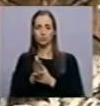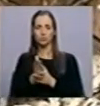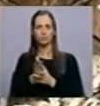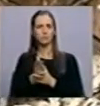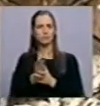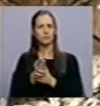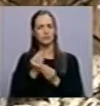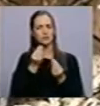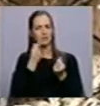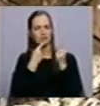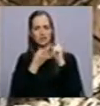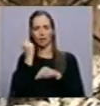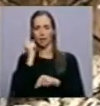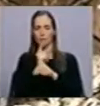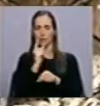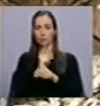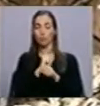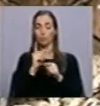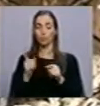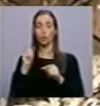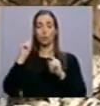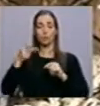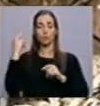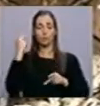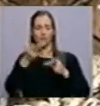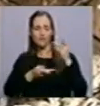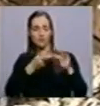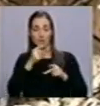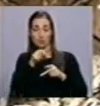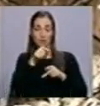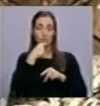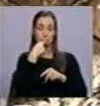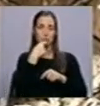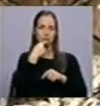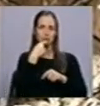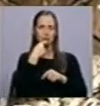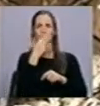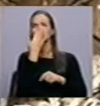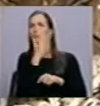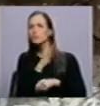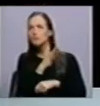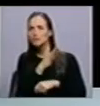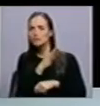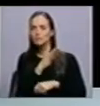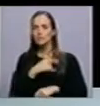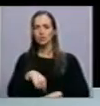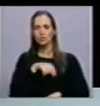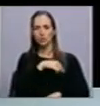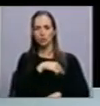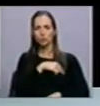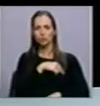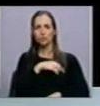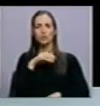misterioso. E porquê? Porque no início, quando foram feitas as primeiras análises a este meteorito, pareciam indicar que nós sabíamos o pai